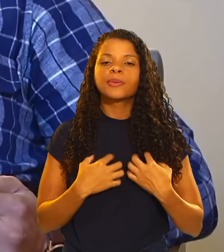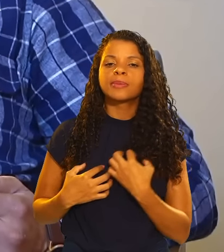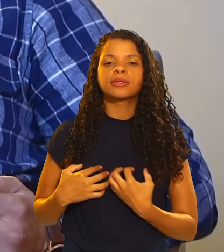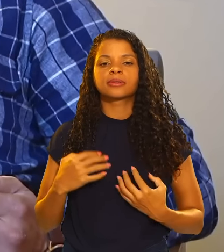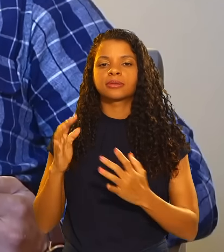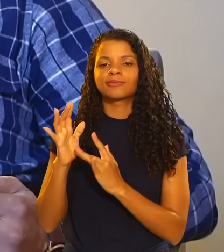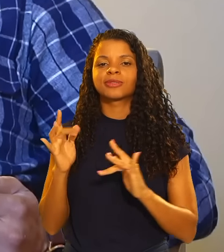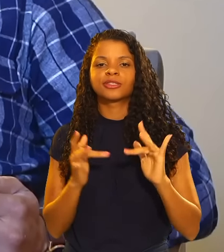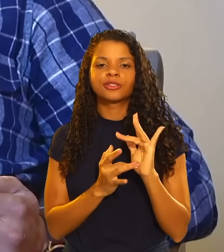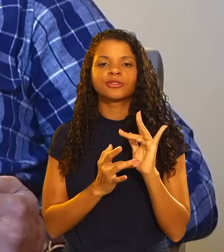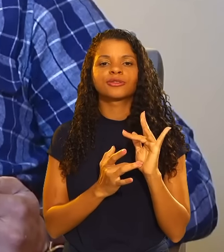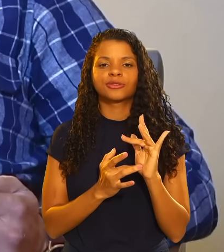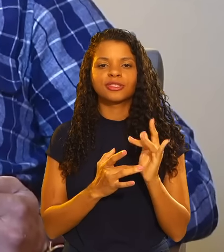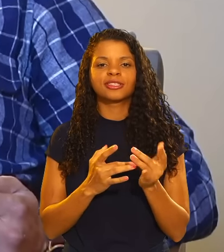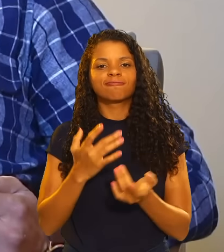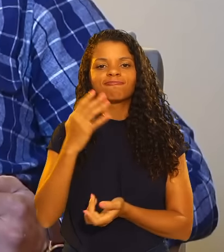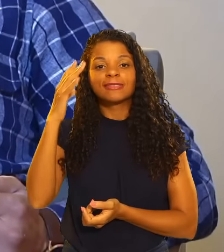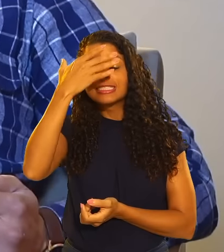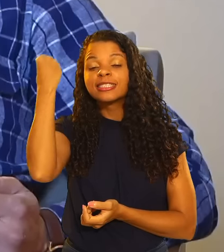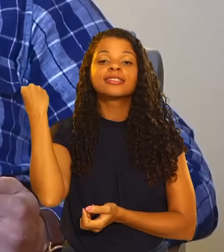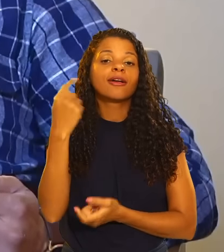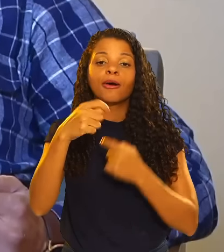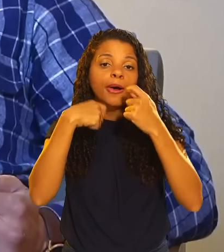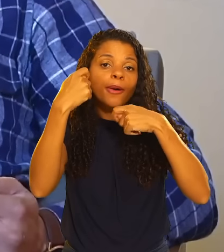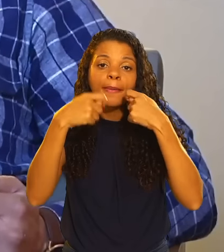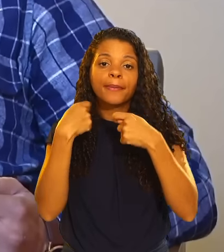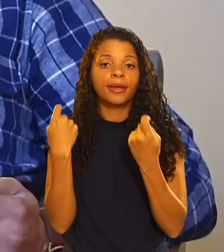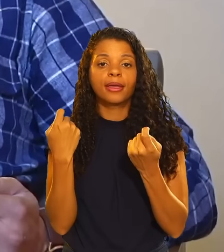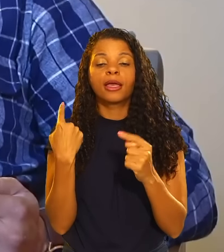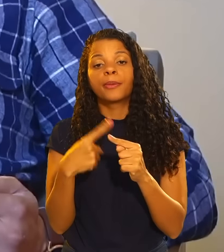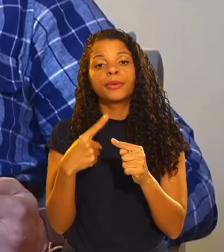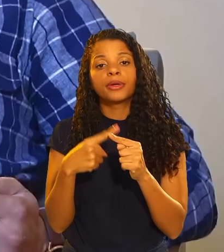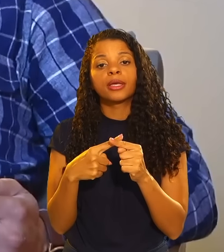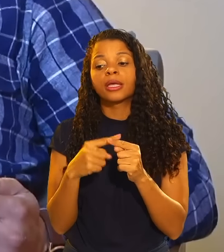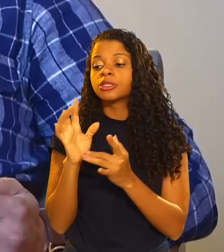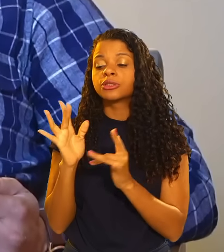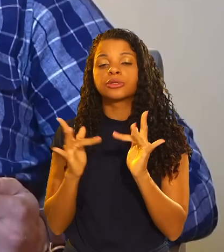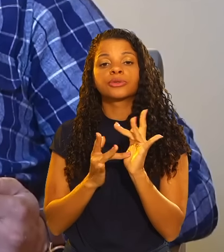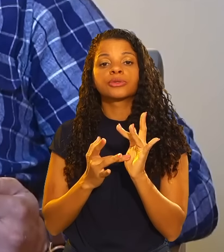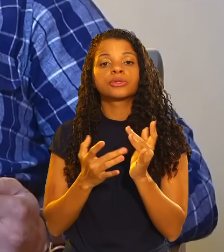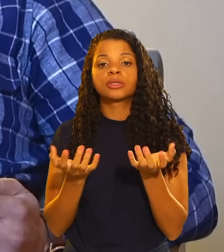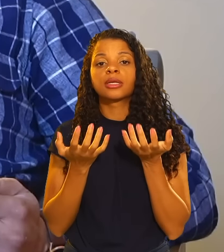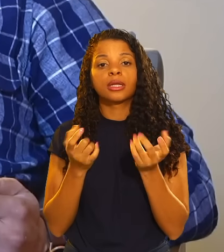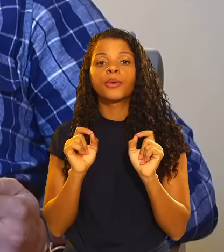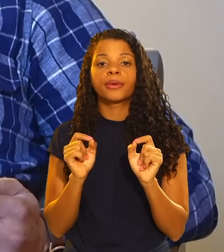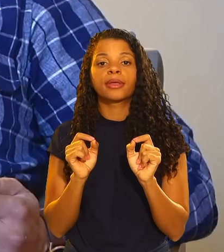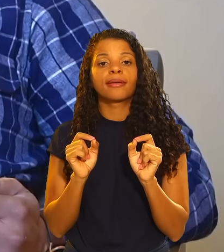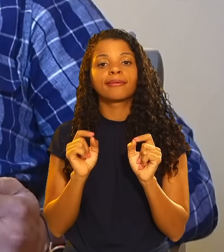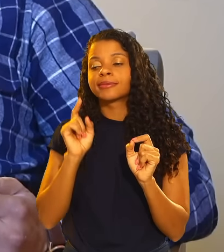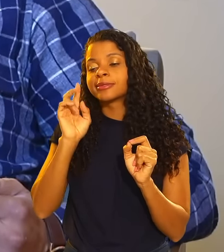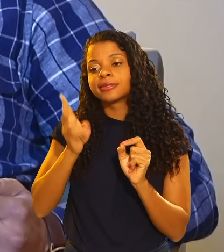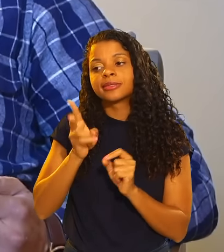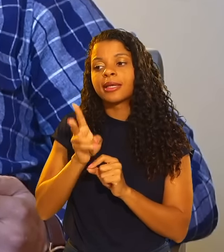se alimentar, porque a intenção dele, a força dele, tudo se concentrava no próximo, né? Então, hoje nós